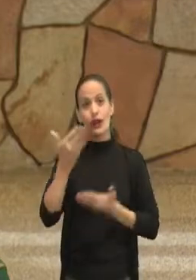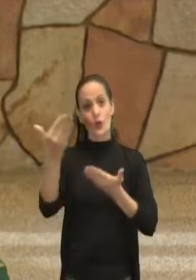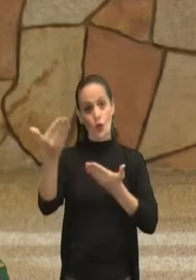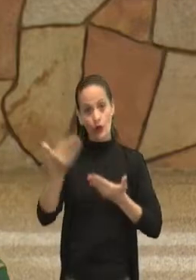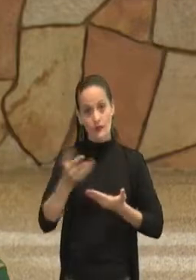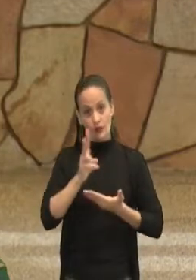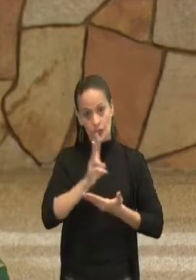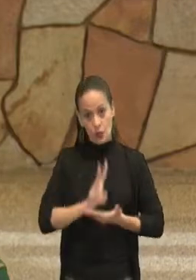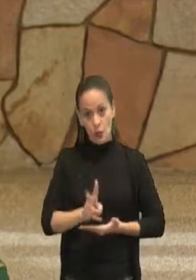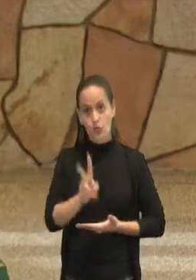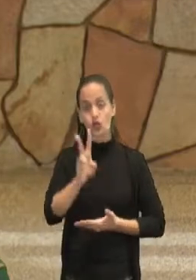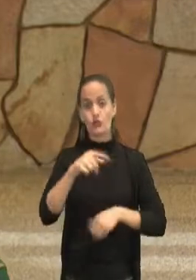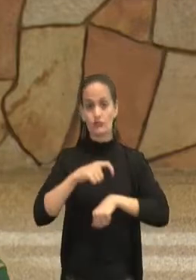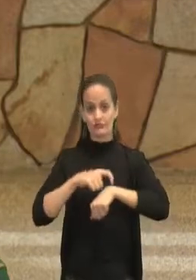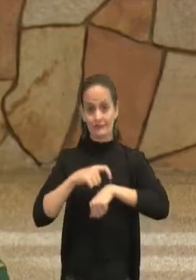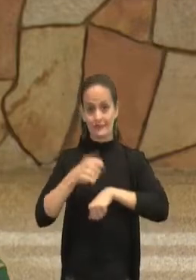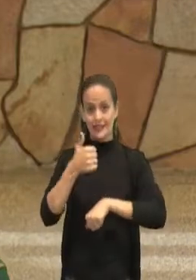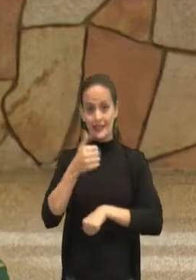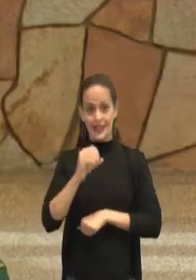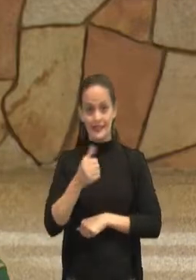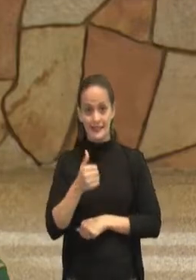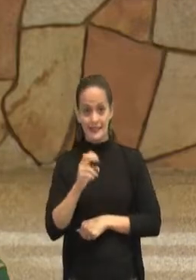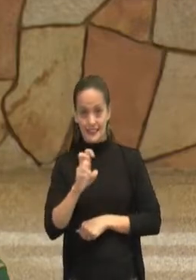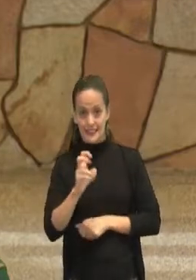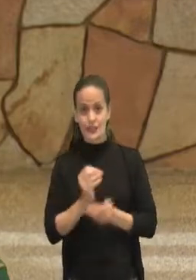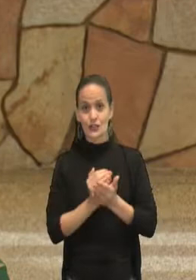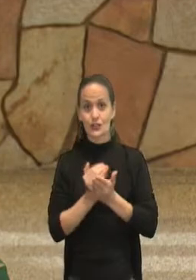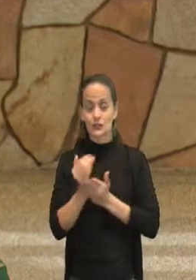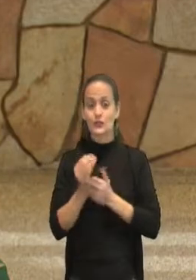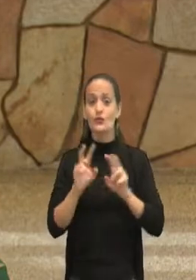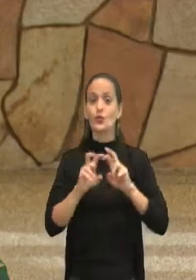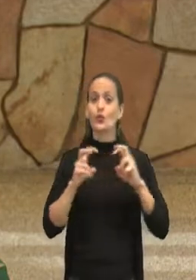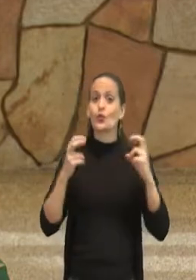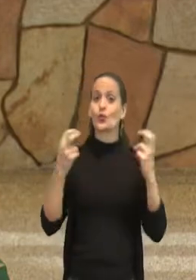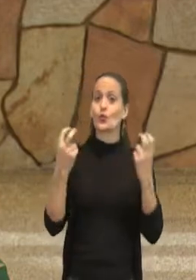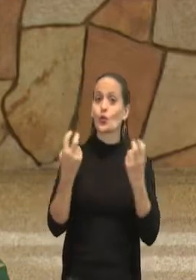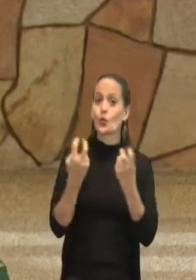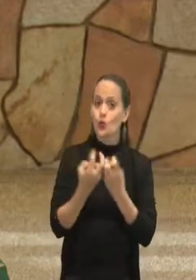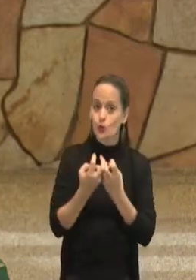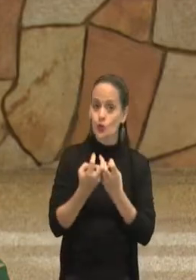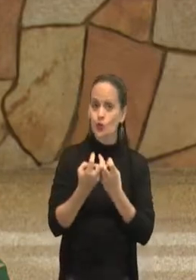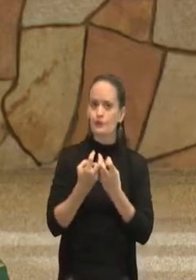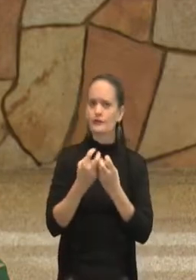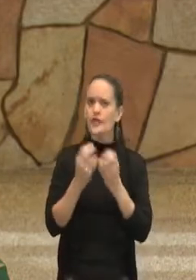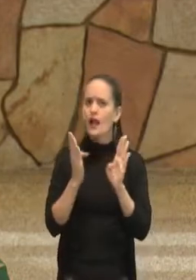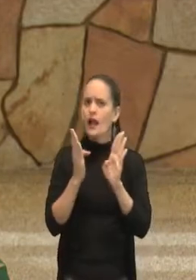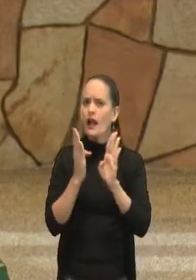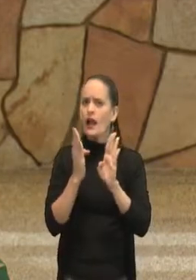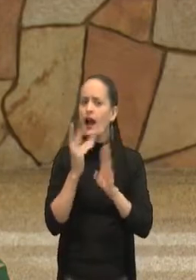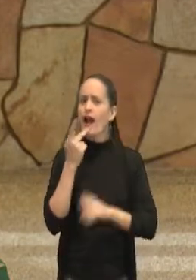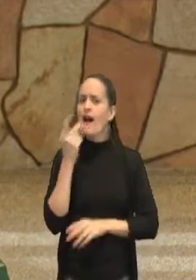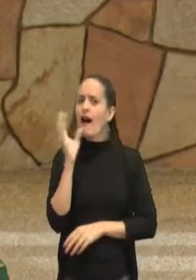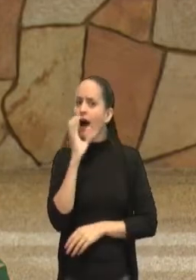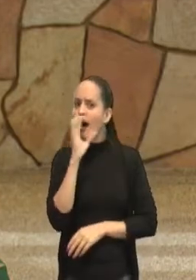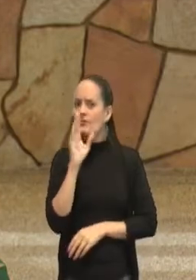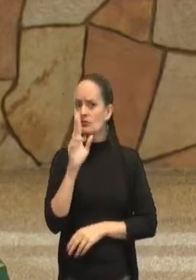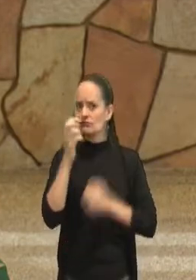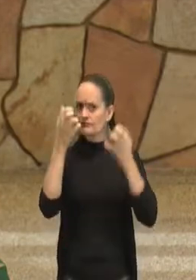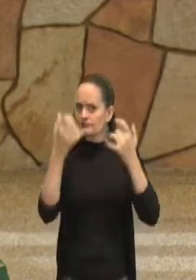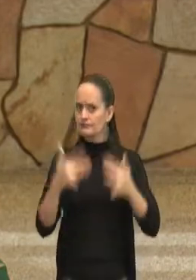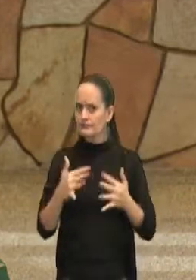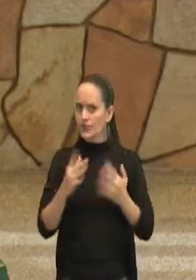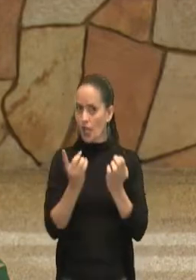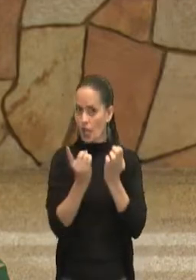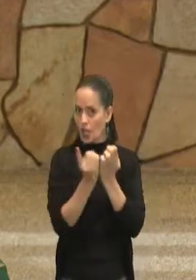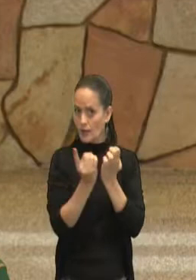continuar conosco, às 10h15 nós vamos iniciar o nosso culto. Uma palavra rápida para você que nos tem acompanhado na nossa